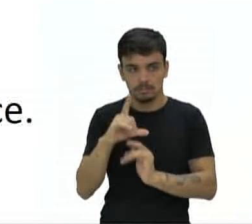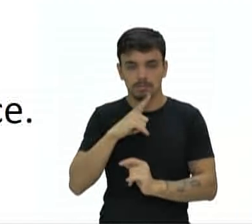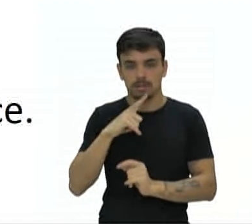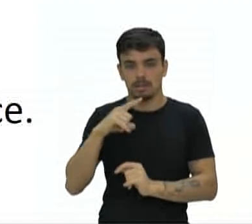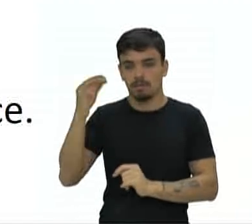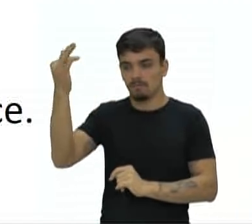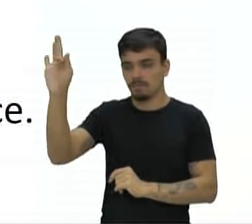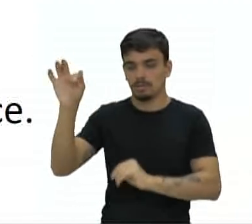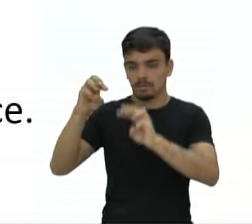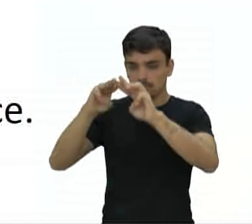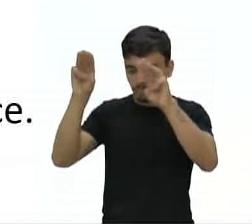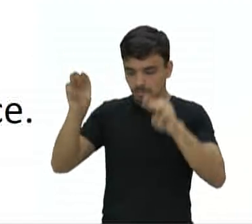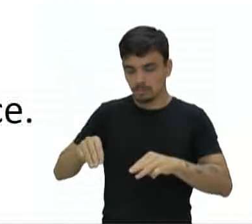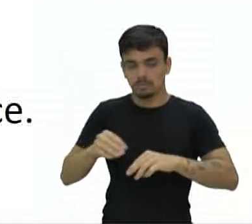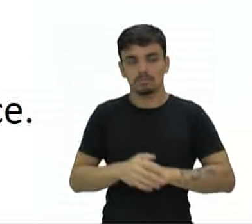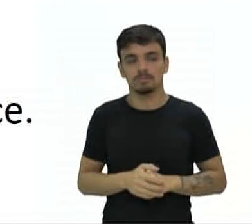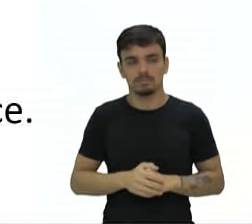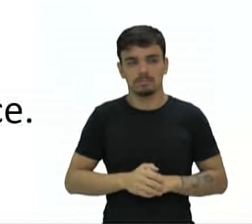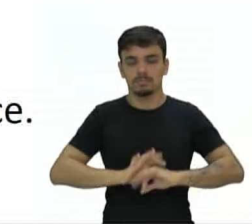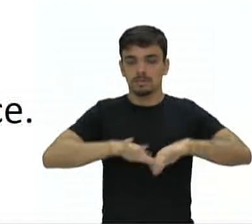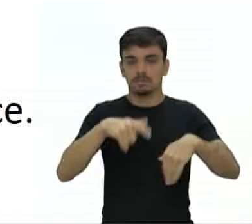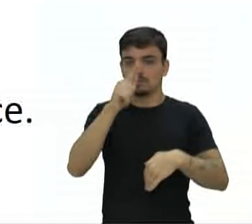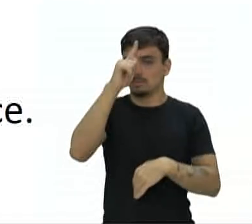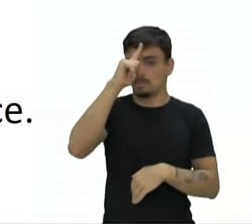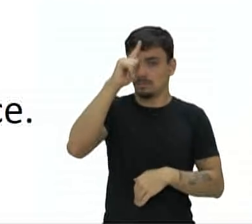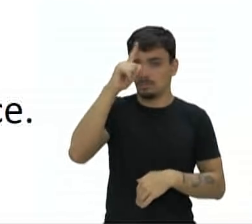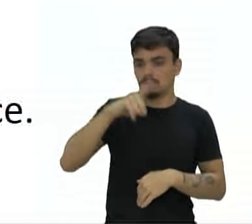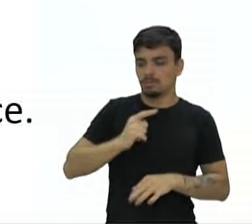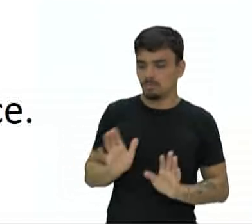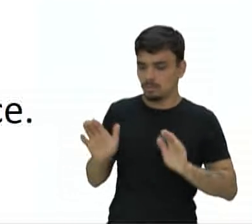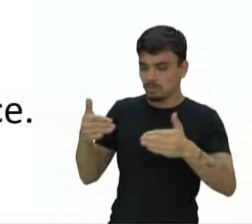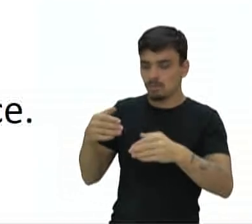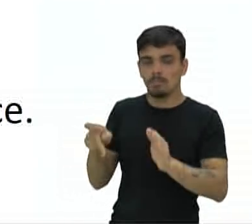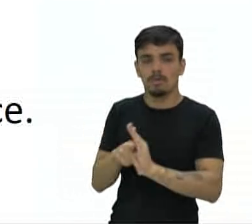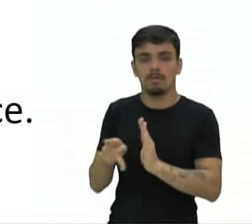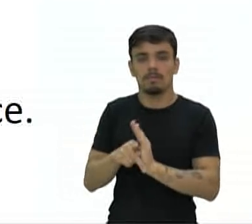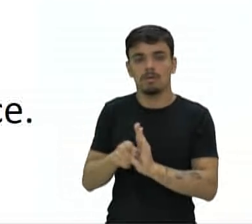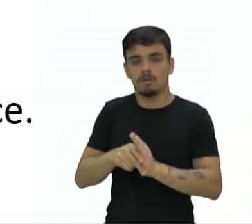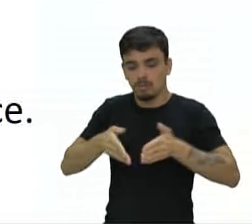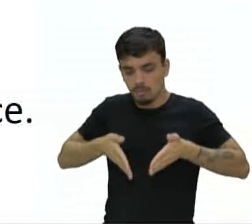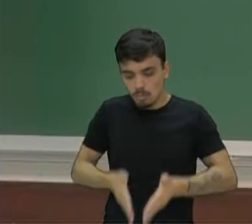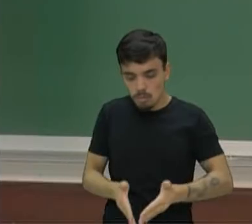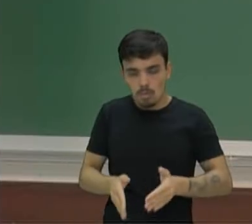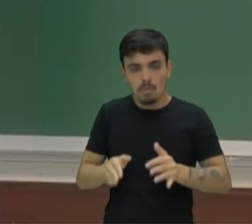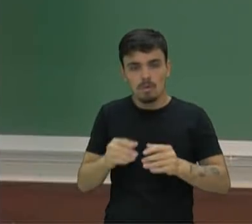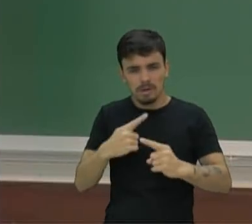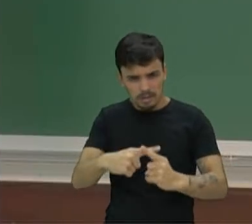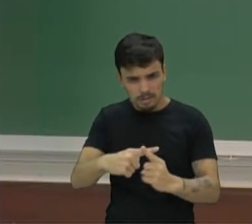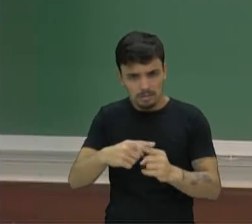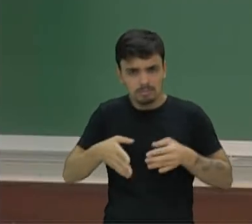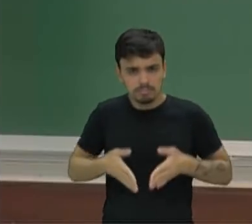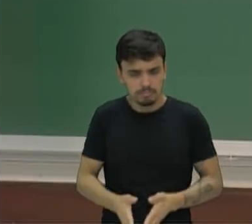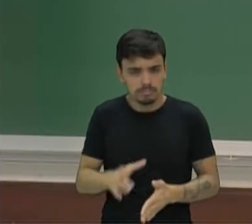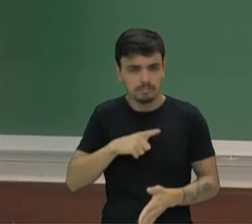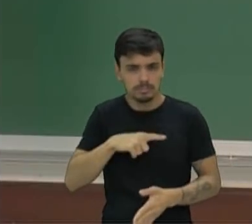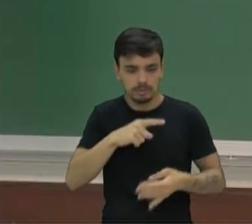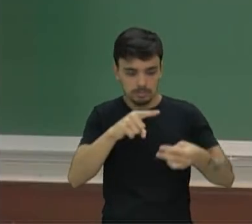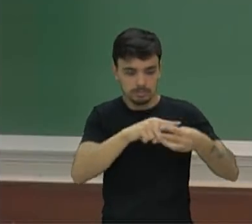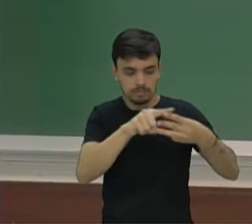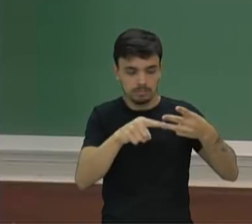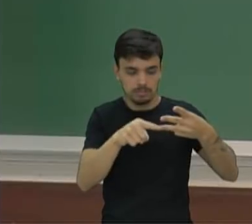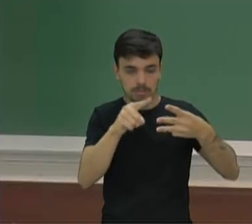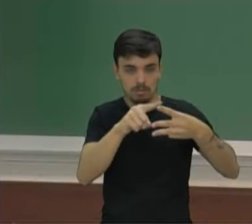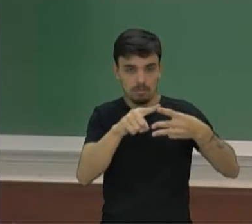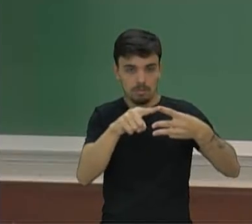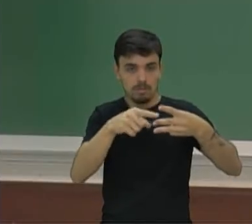França. Os gregos davam muita atenção ao sepultamento dos mortos. Vejam que eu escolhi propositalmente 3 fases: